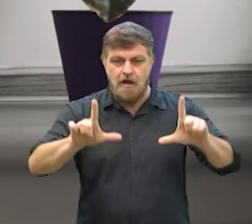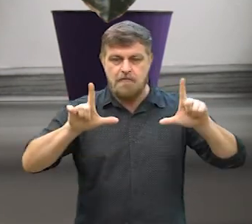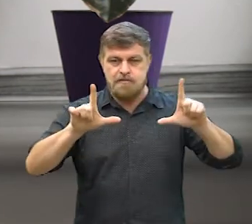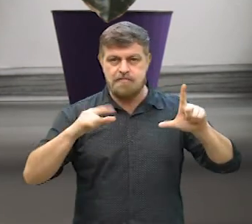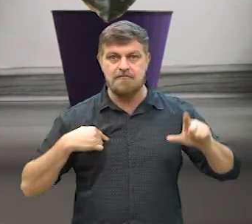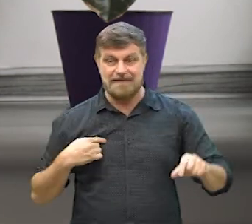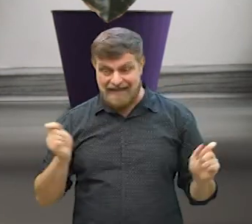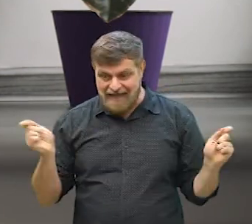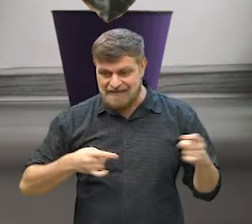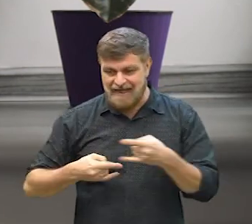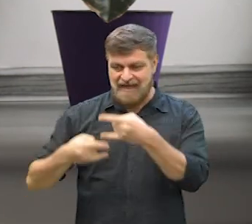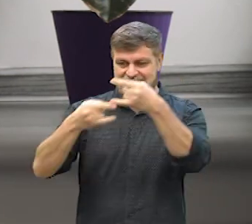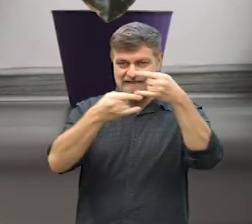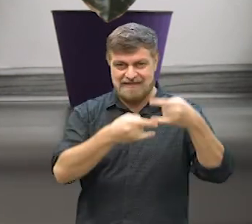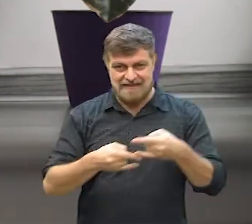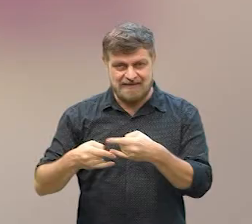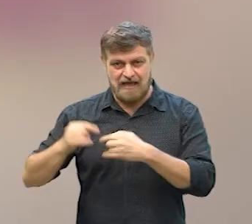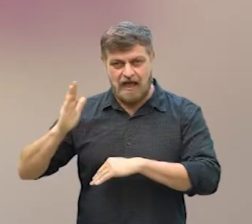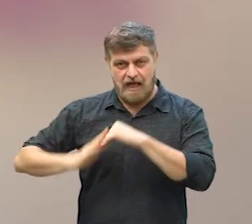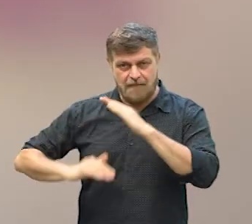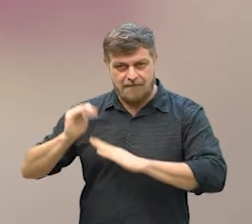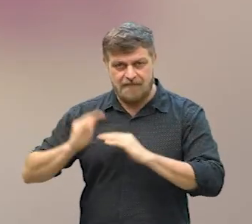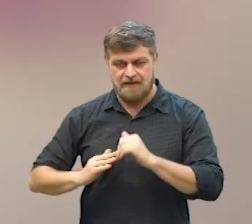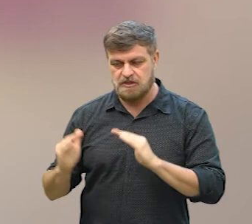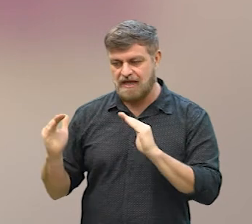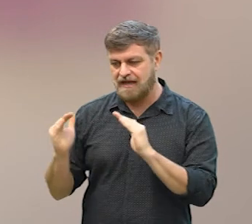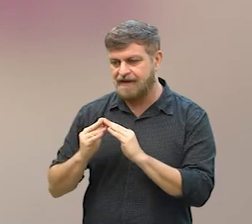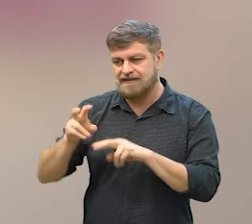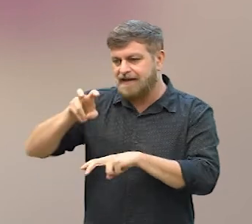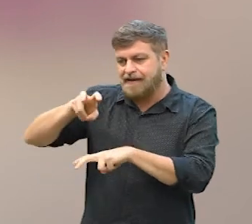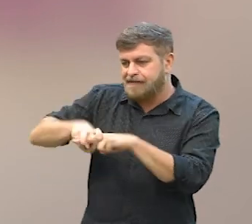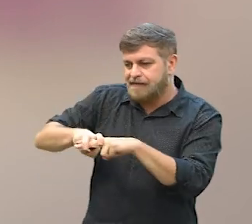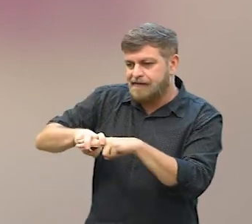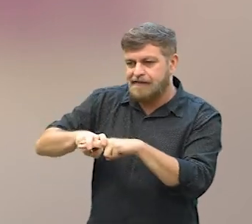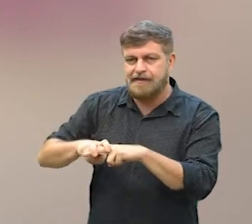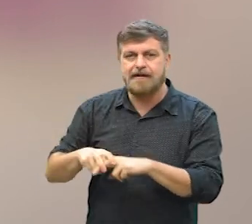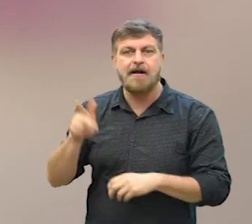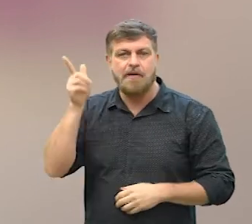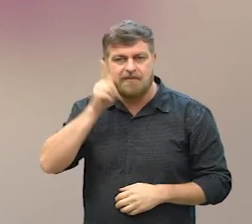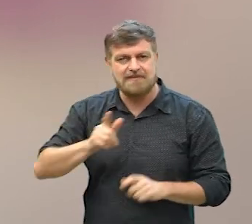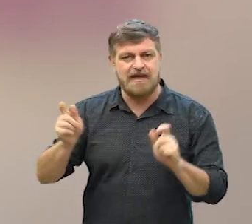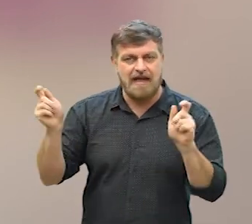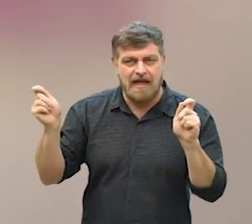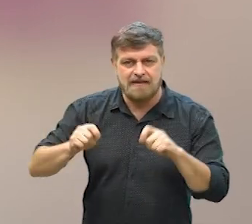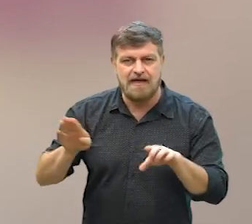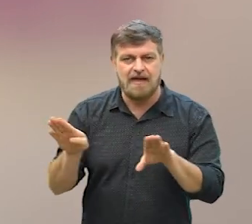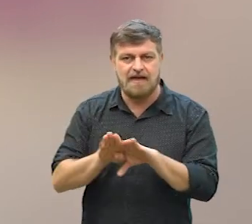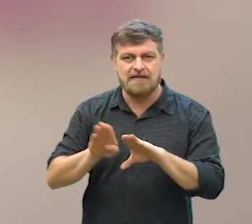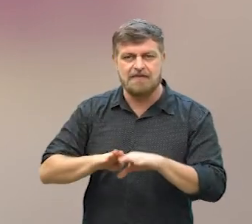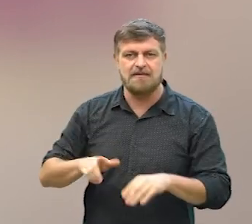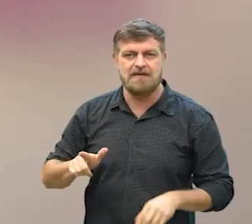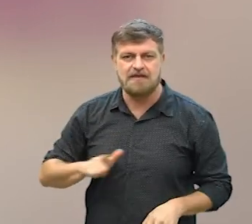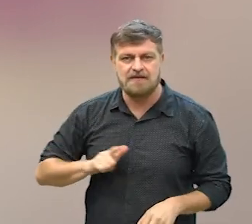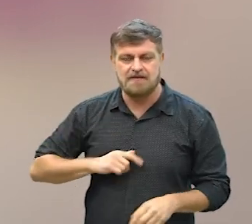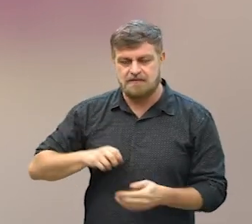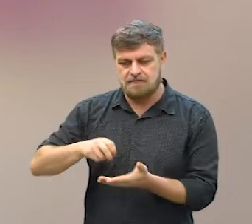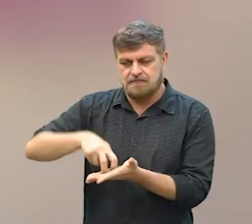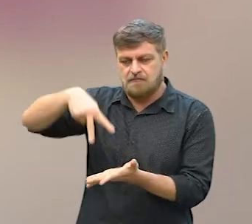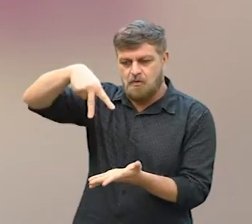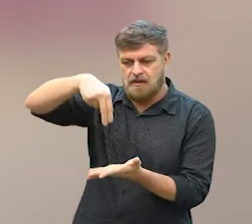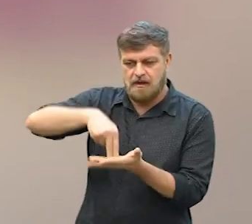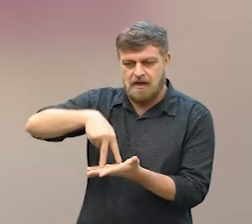físicos mesmo estão fazendo em casa. Então, atividades caseiras que você consegue fazer em cima da cadeira, você consegue fazer sobre o chão,